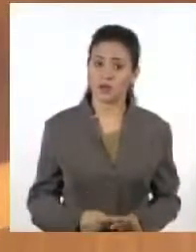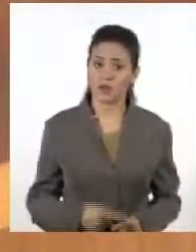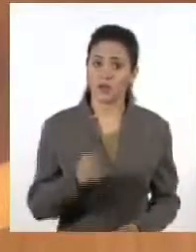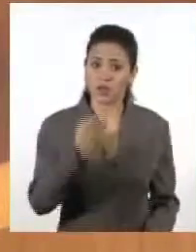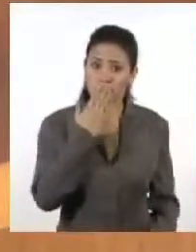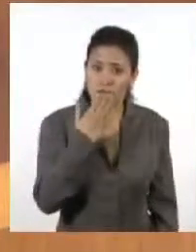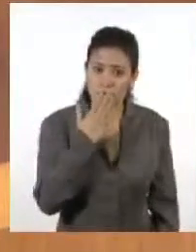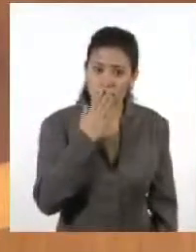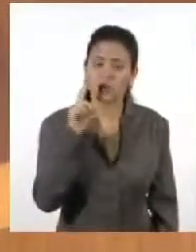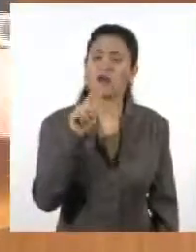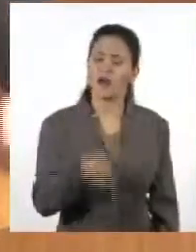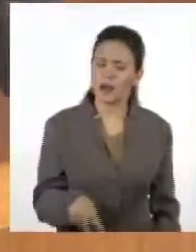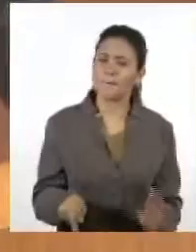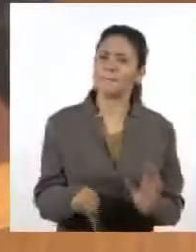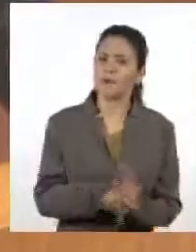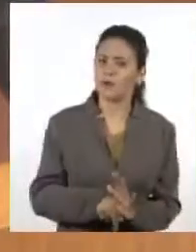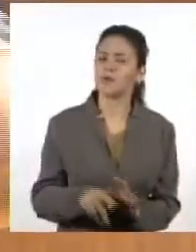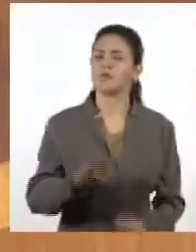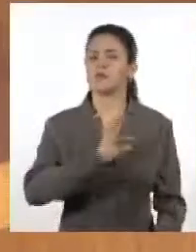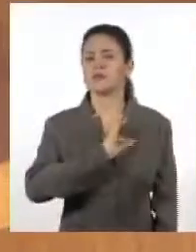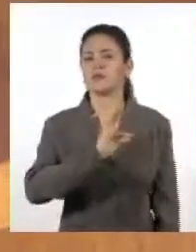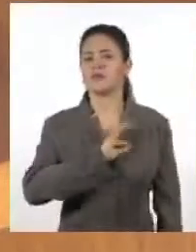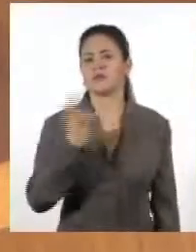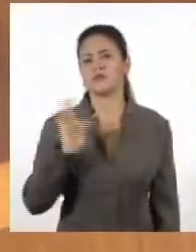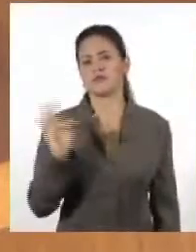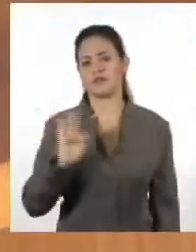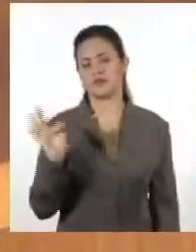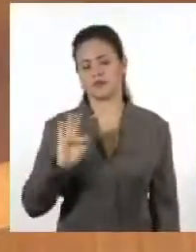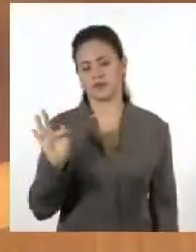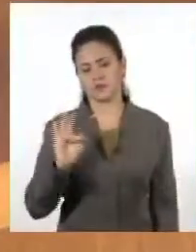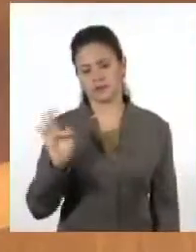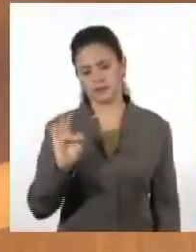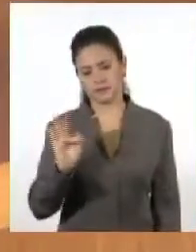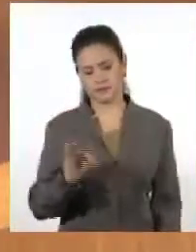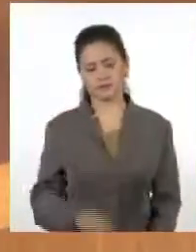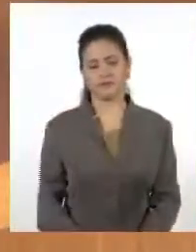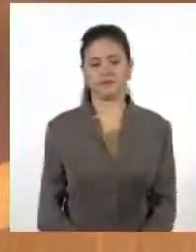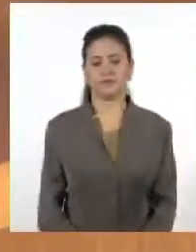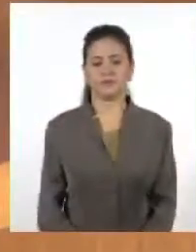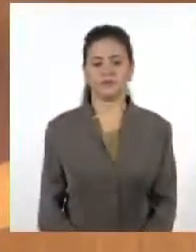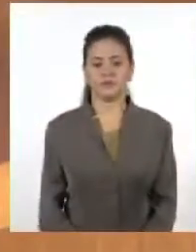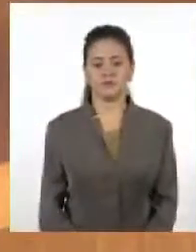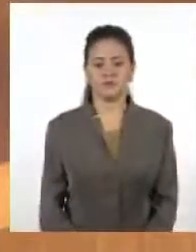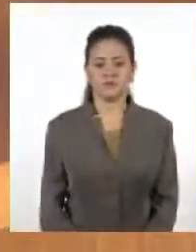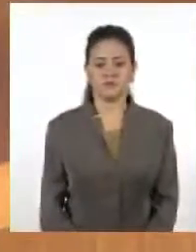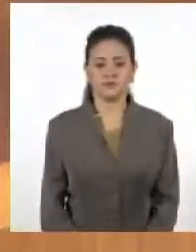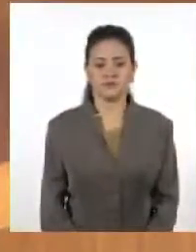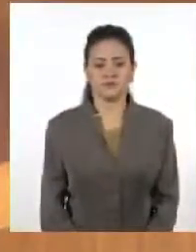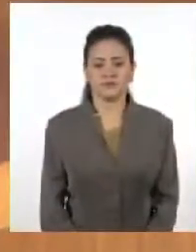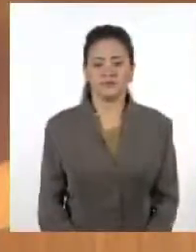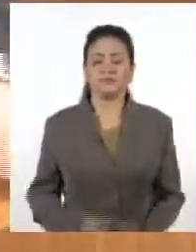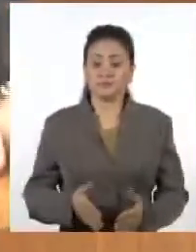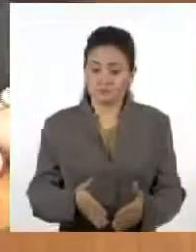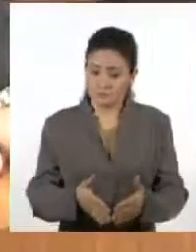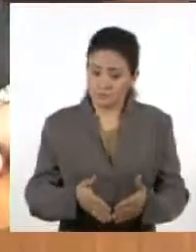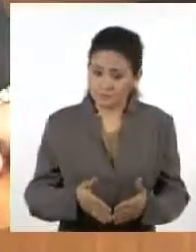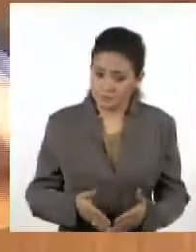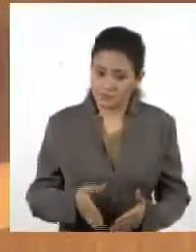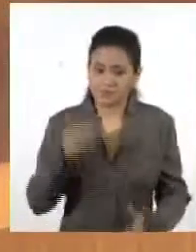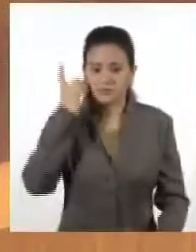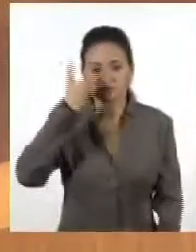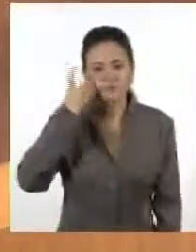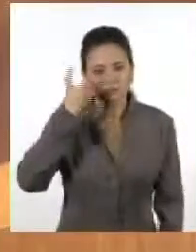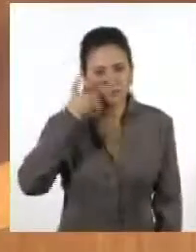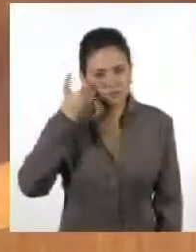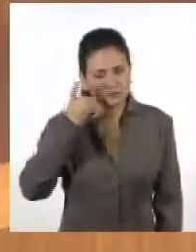esfera federal então vamos entrar com um pedido os deputados que estão